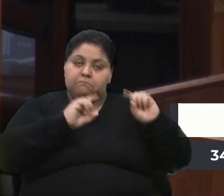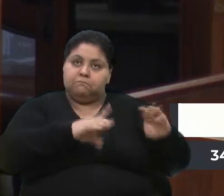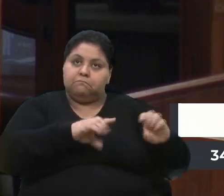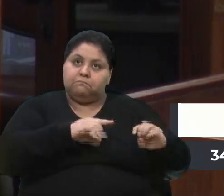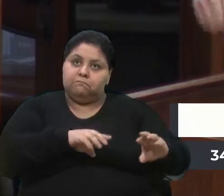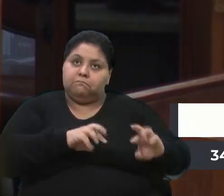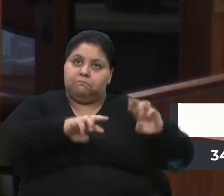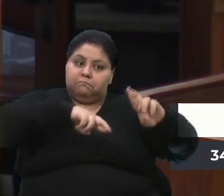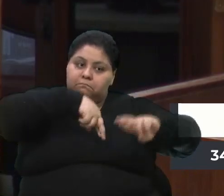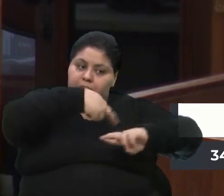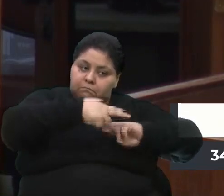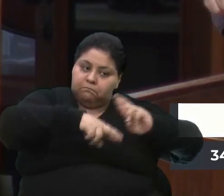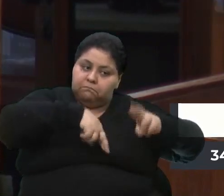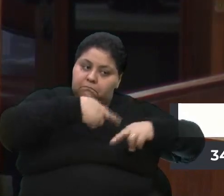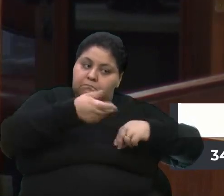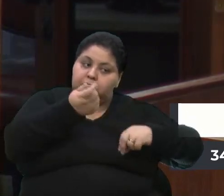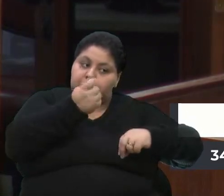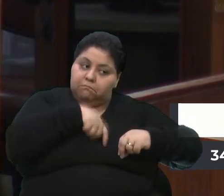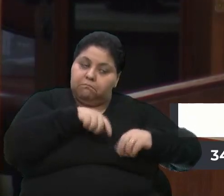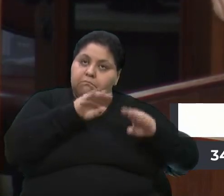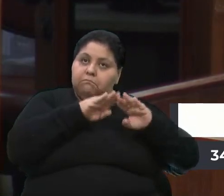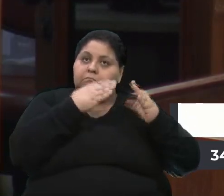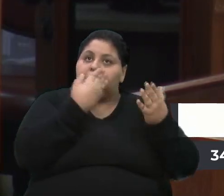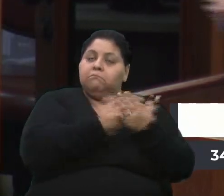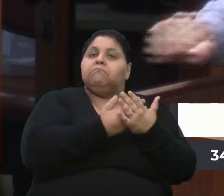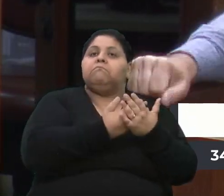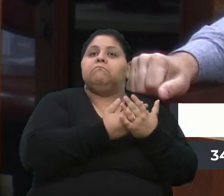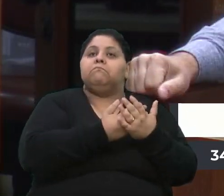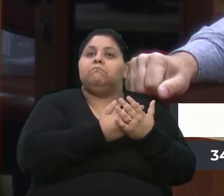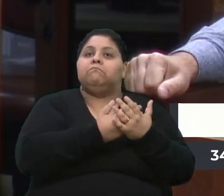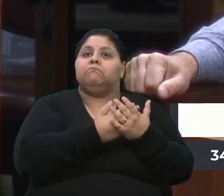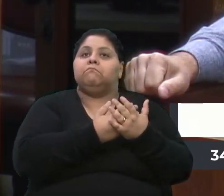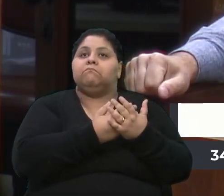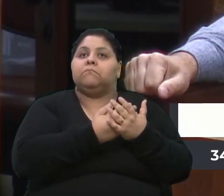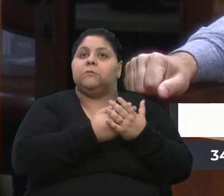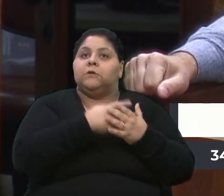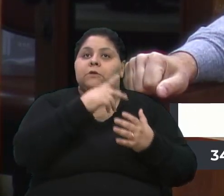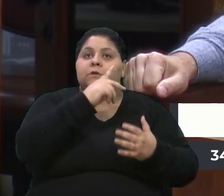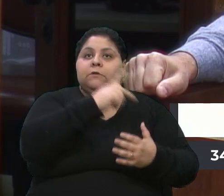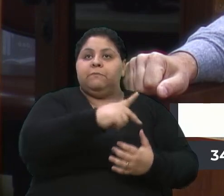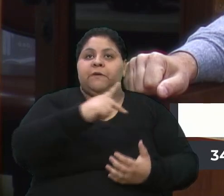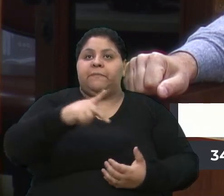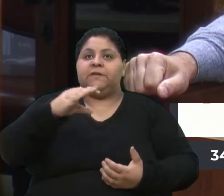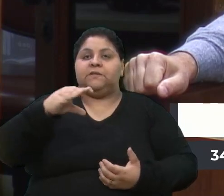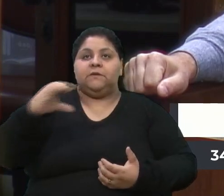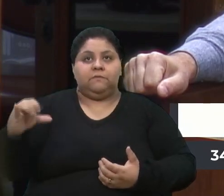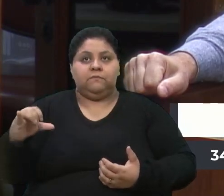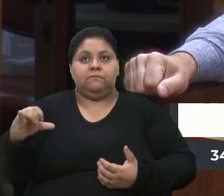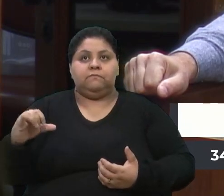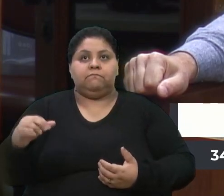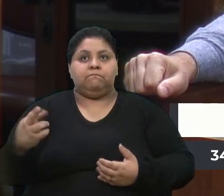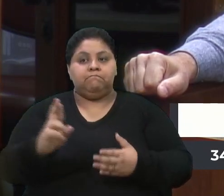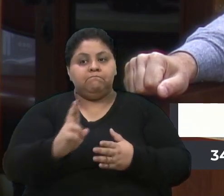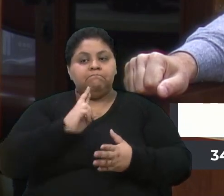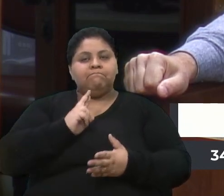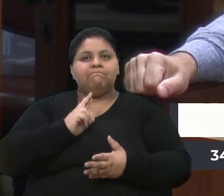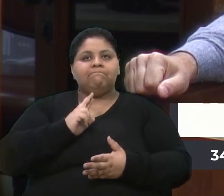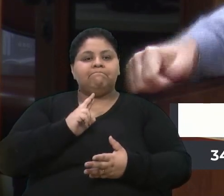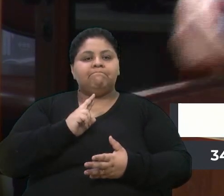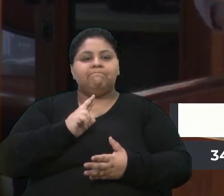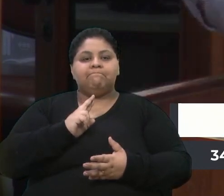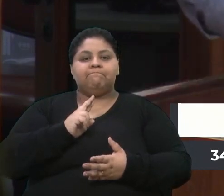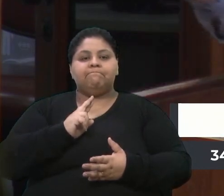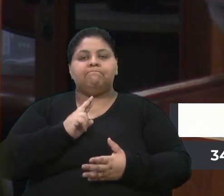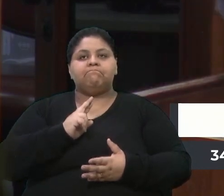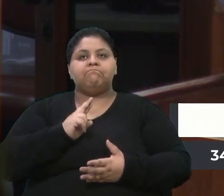reformas necessárias para as escolas, em razão também dos APPCIs. E a resposta foi lacônica, de